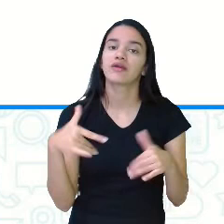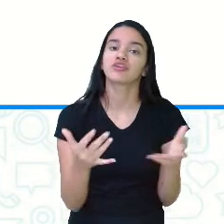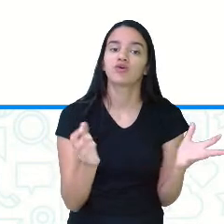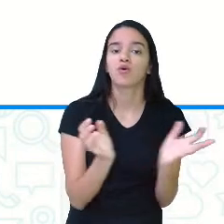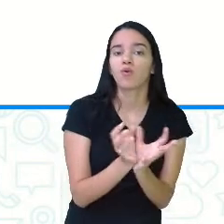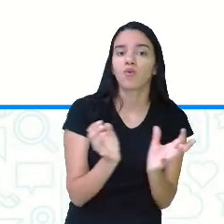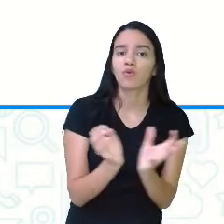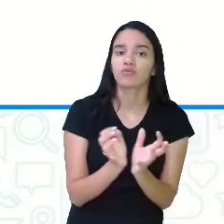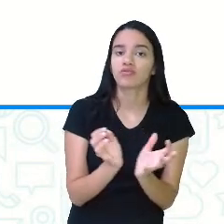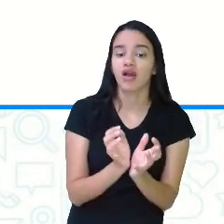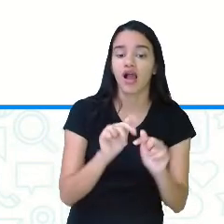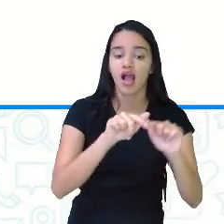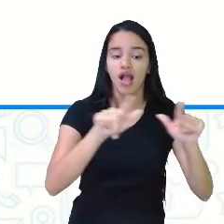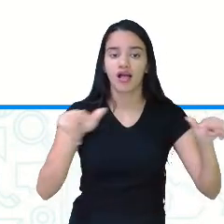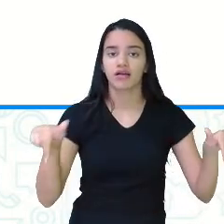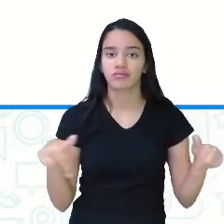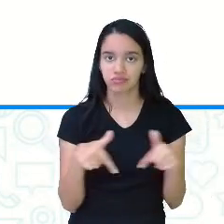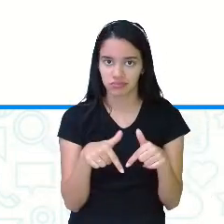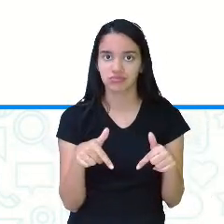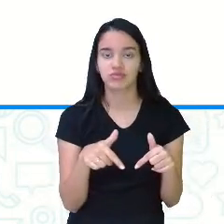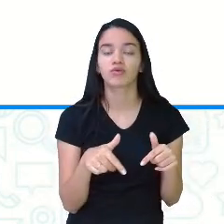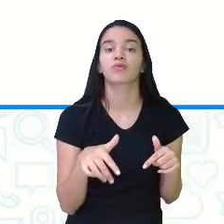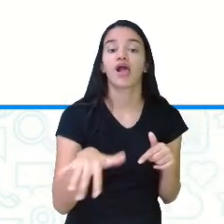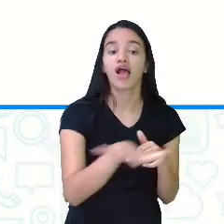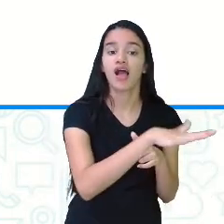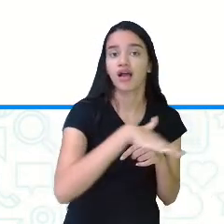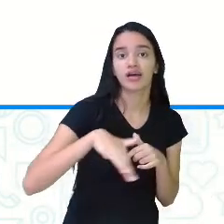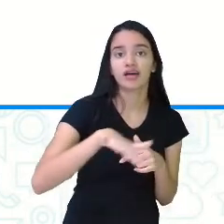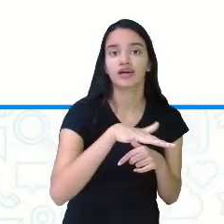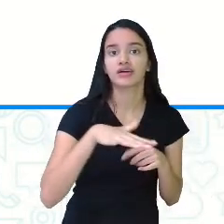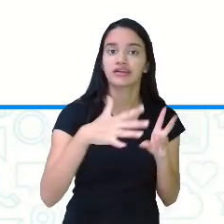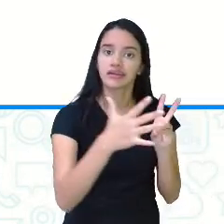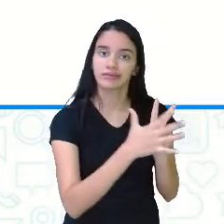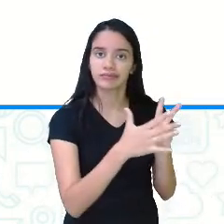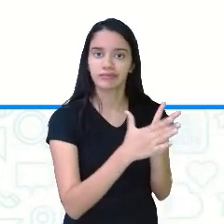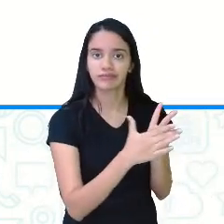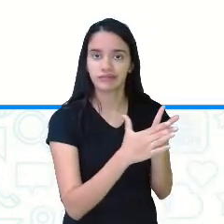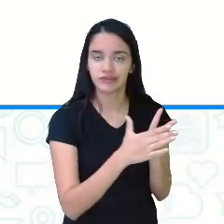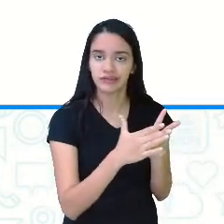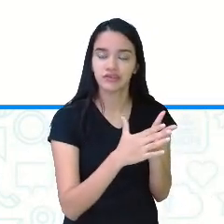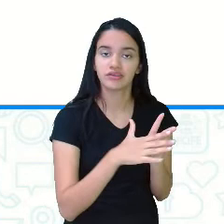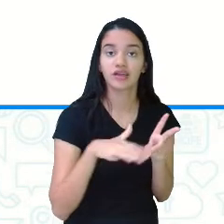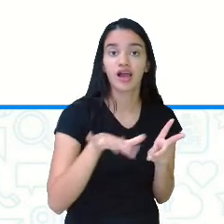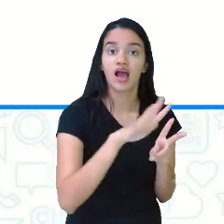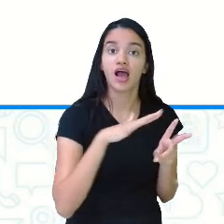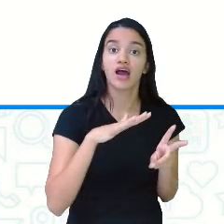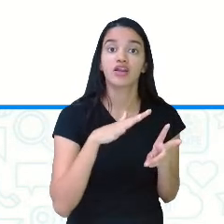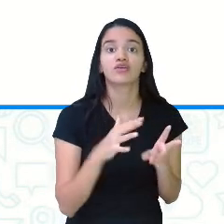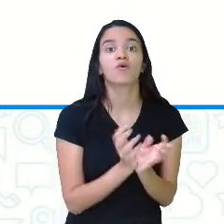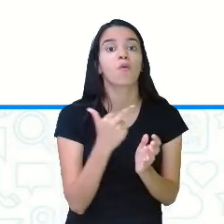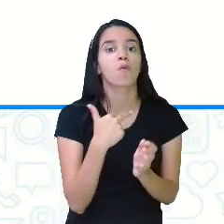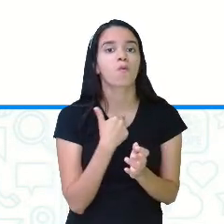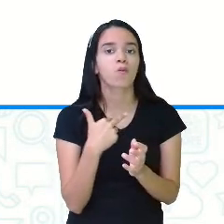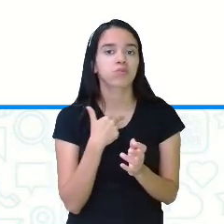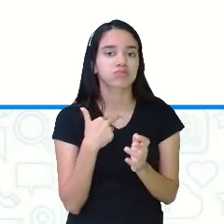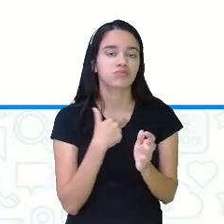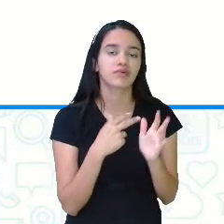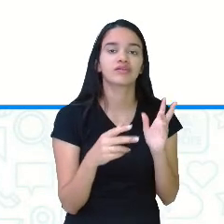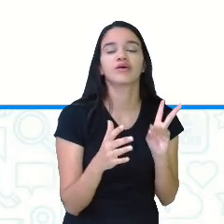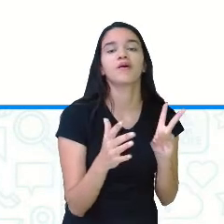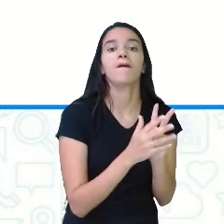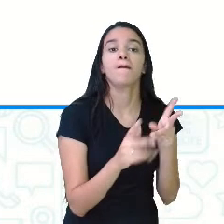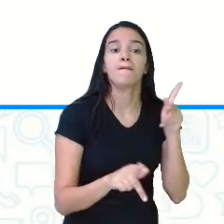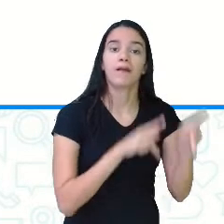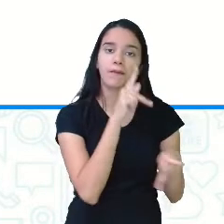indígena garante os direitos territoriais indígenas e são áreas tradicionalmente ocupadas por esses povos